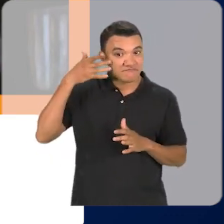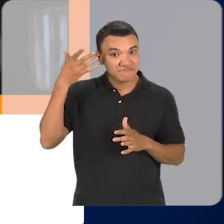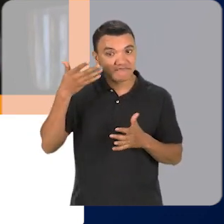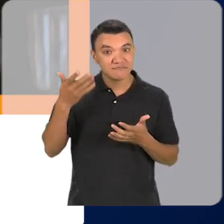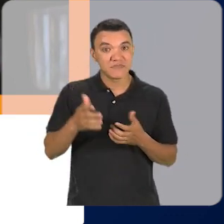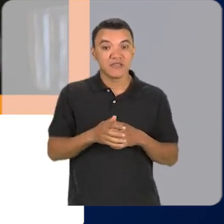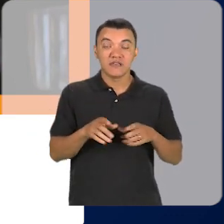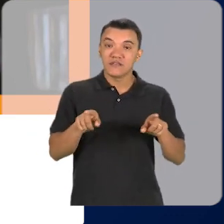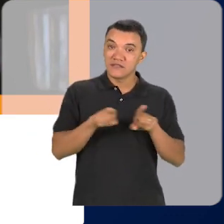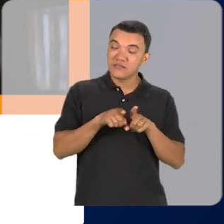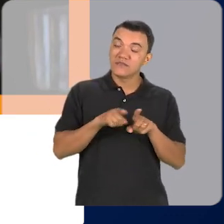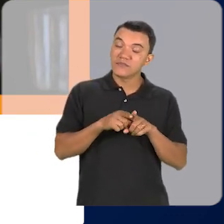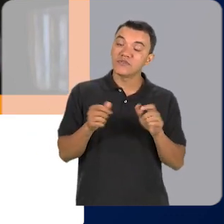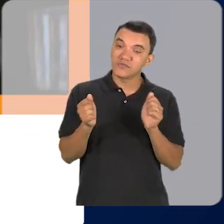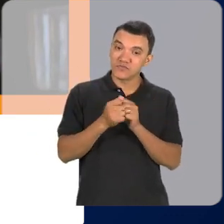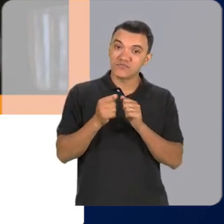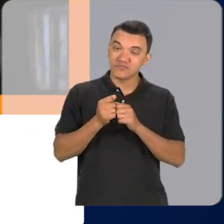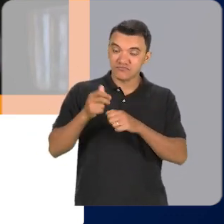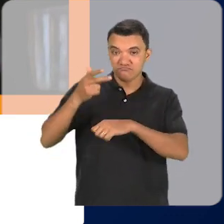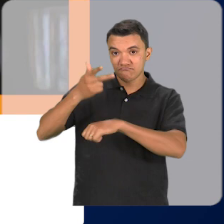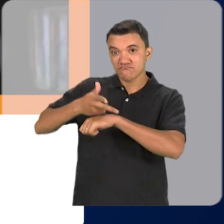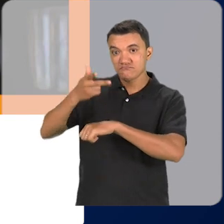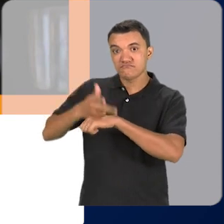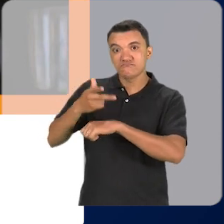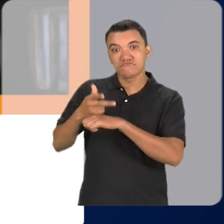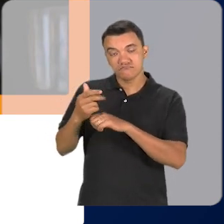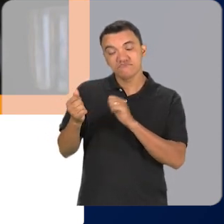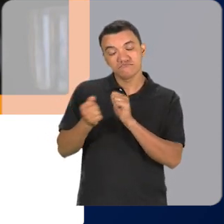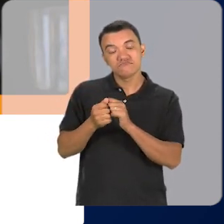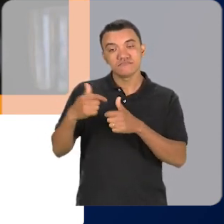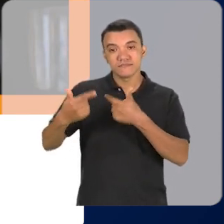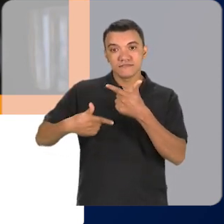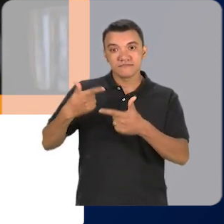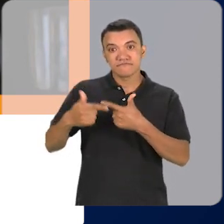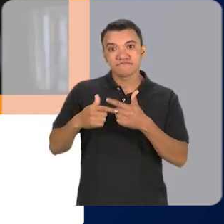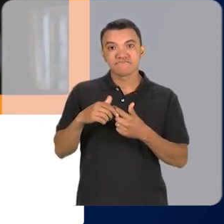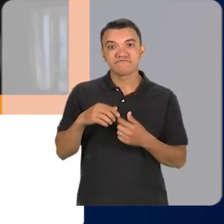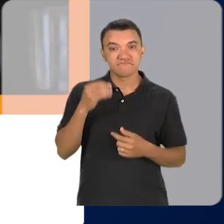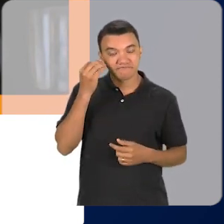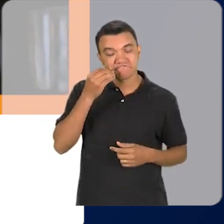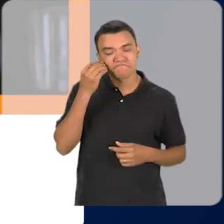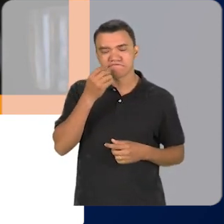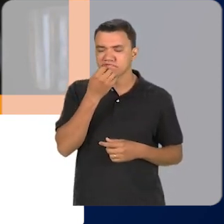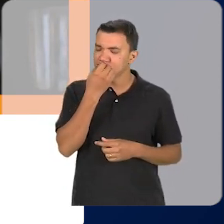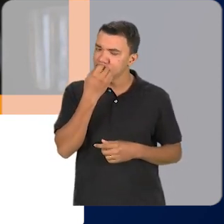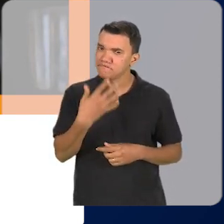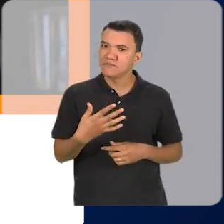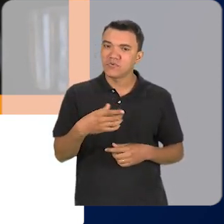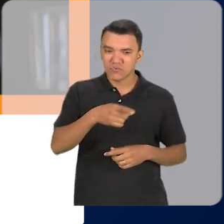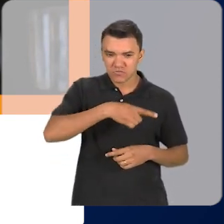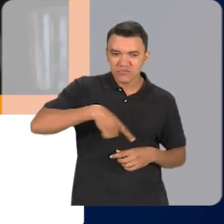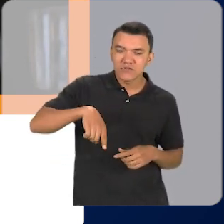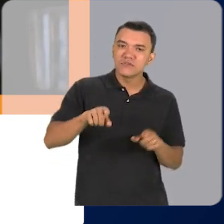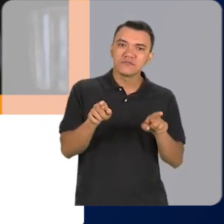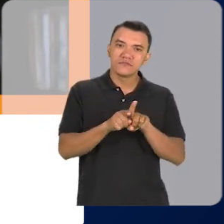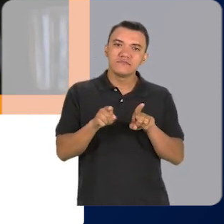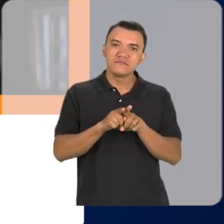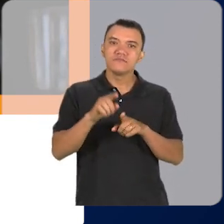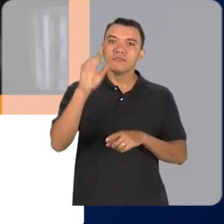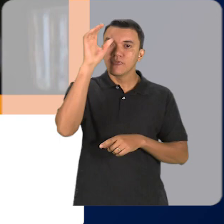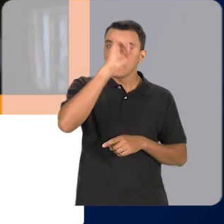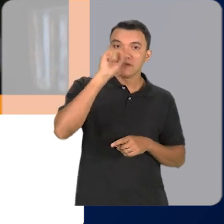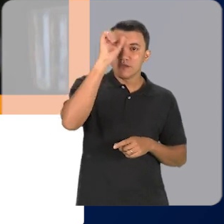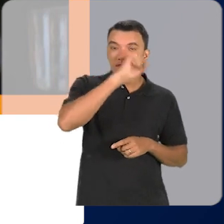do documentário. Então, foi uma experiência muito gratificante, né, de aprendizado, né, também.